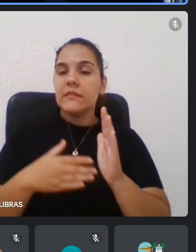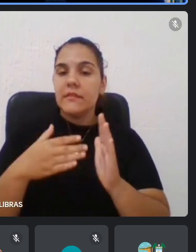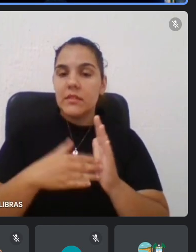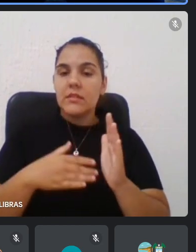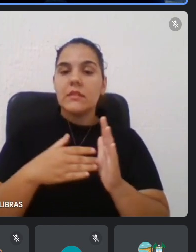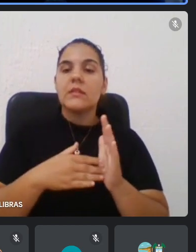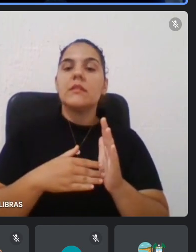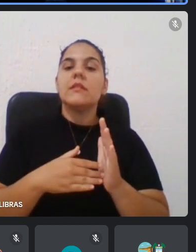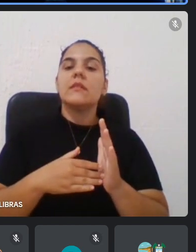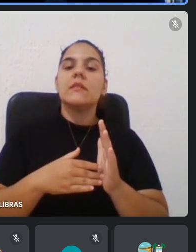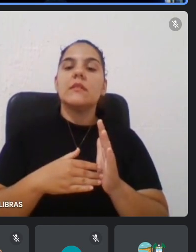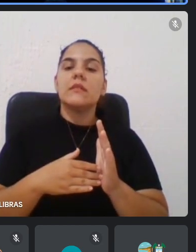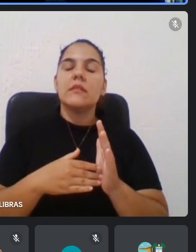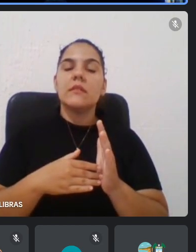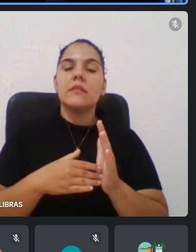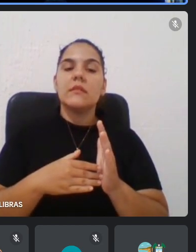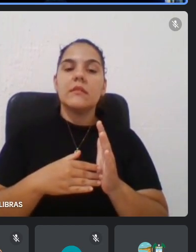de estar